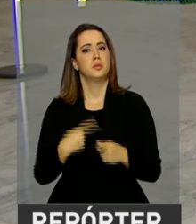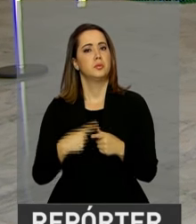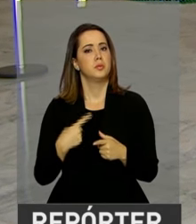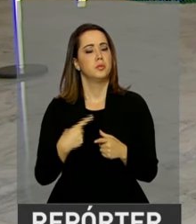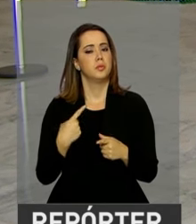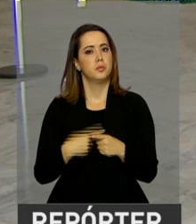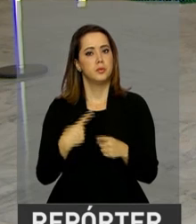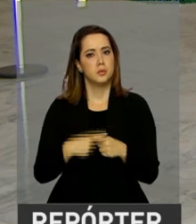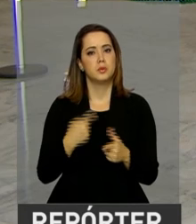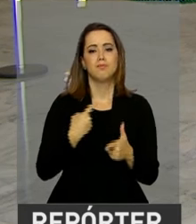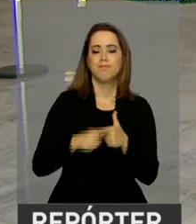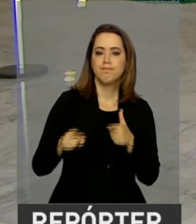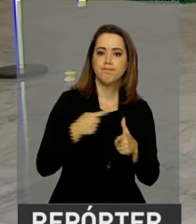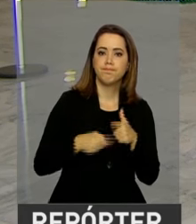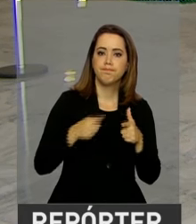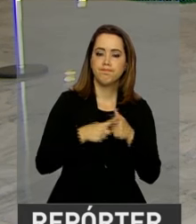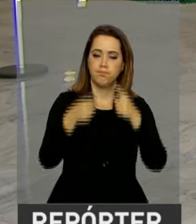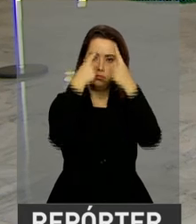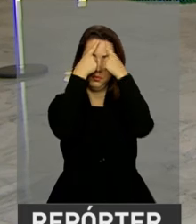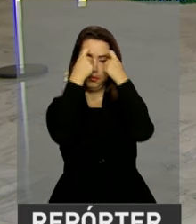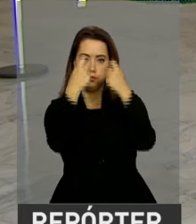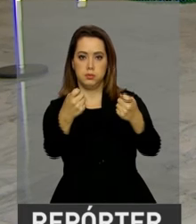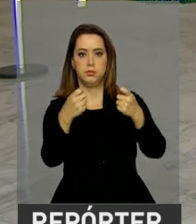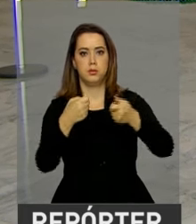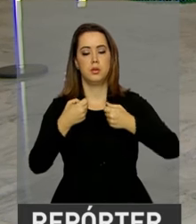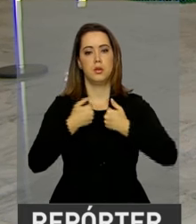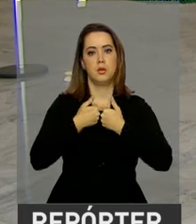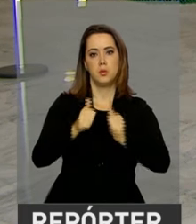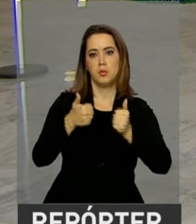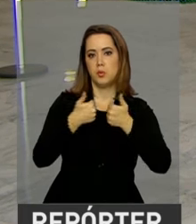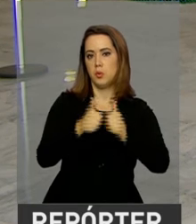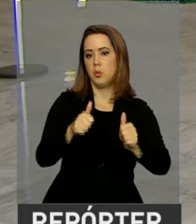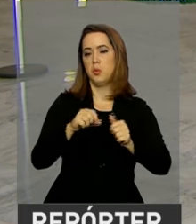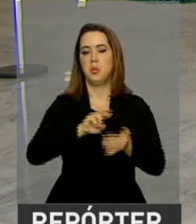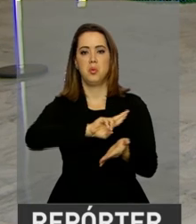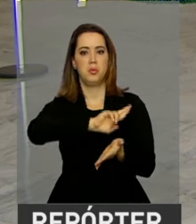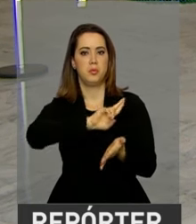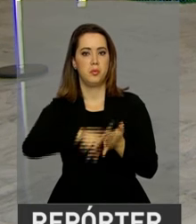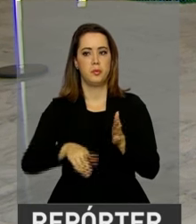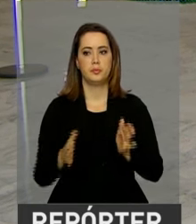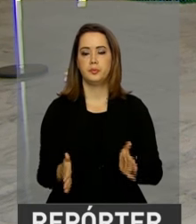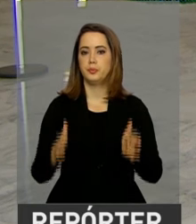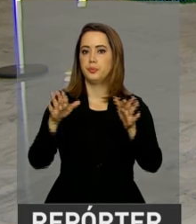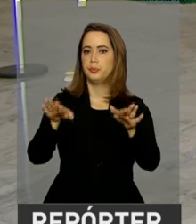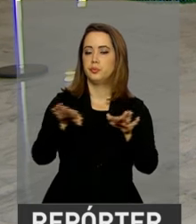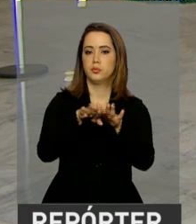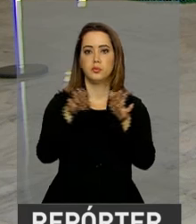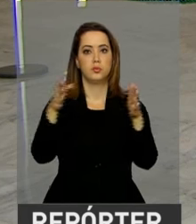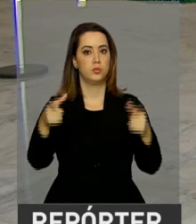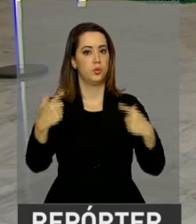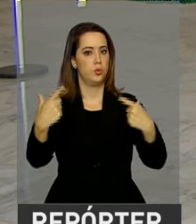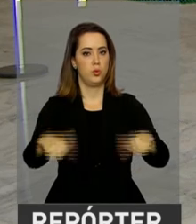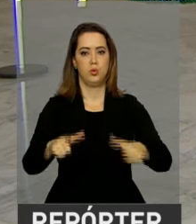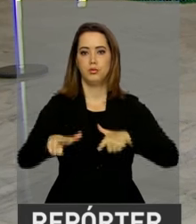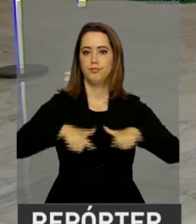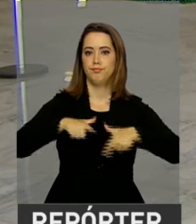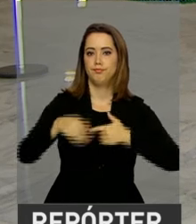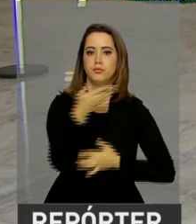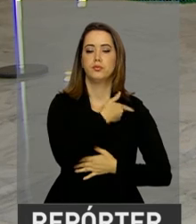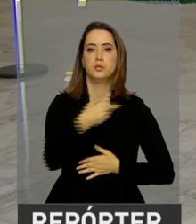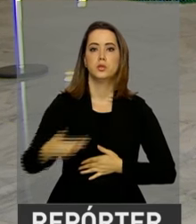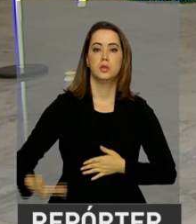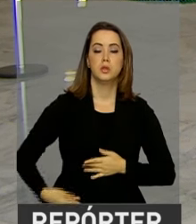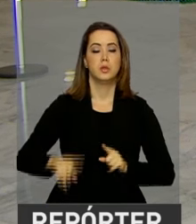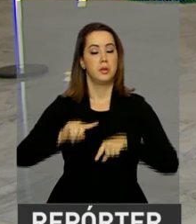violência com ataques a prédios públicos e a veículos depois que o governo estadual instalou aparelhos que bloqueiam o sinal